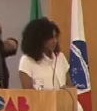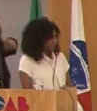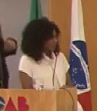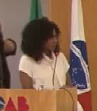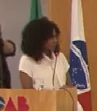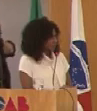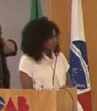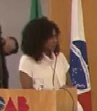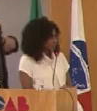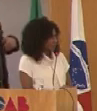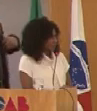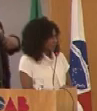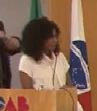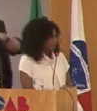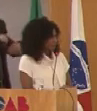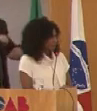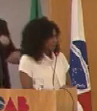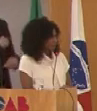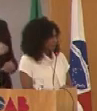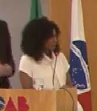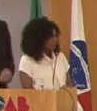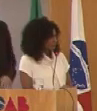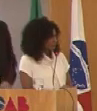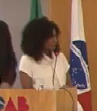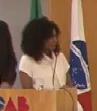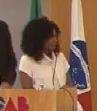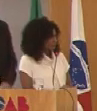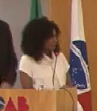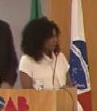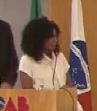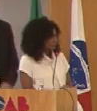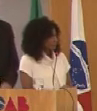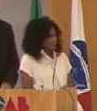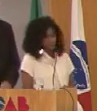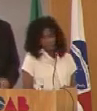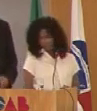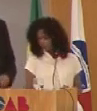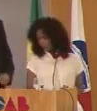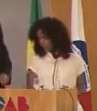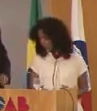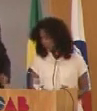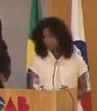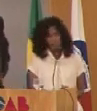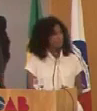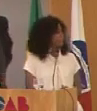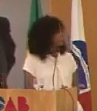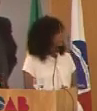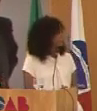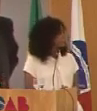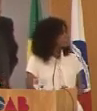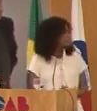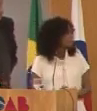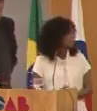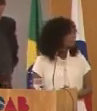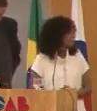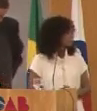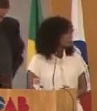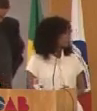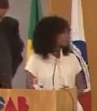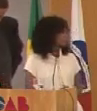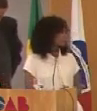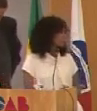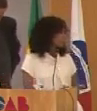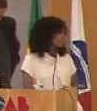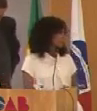para nós, a doação, a generosidade, ela não condiz com a catequização